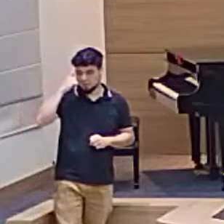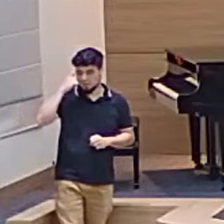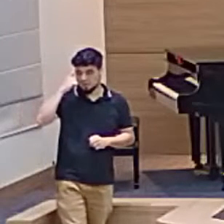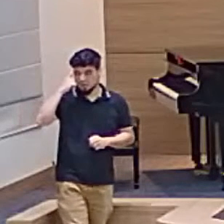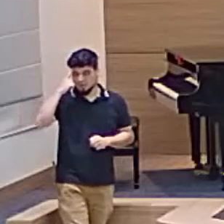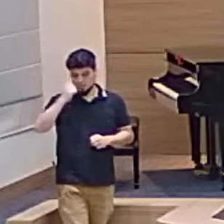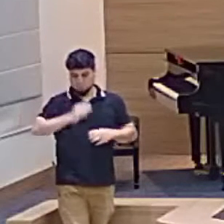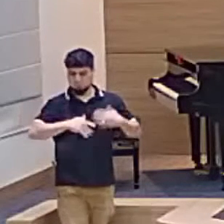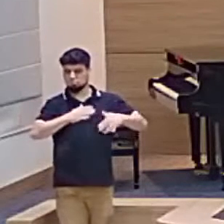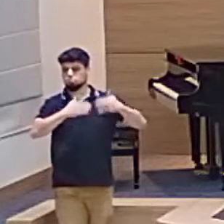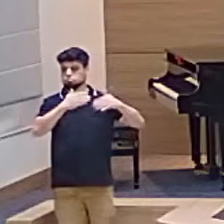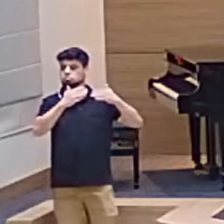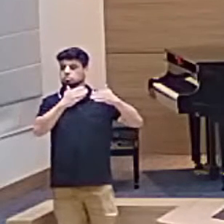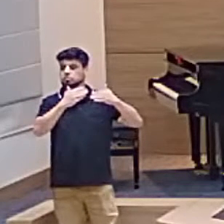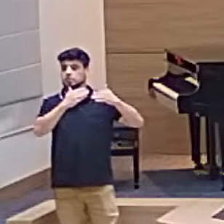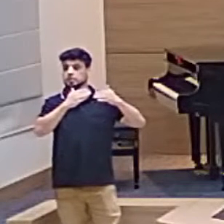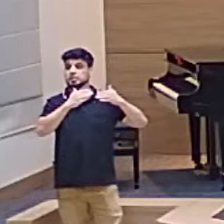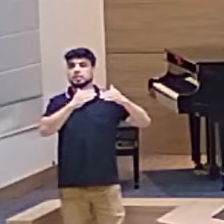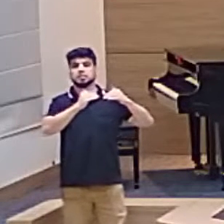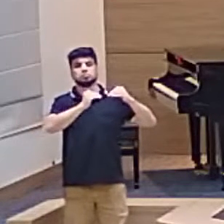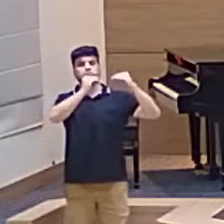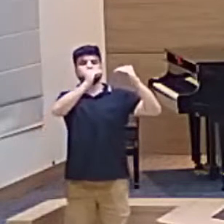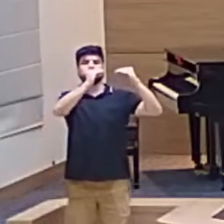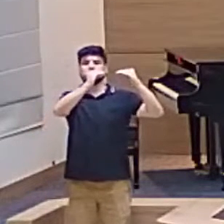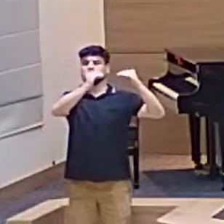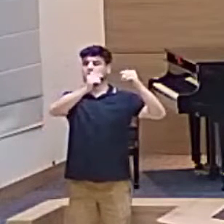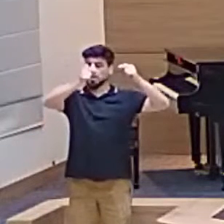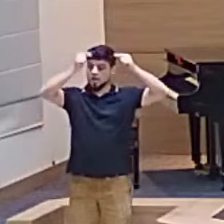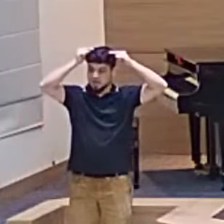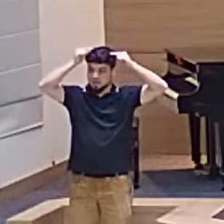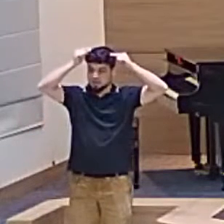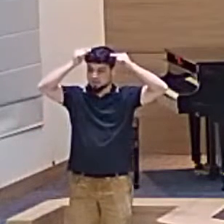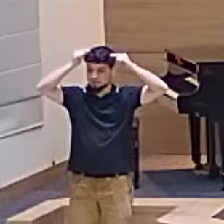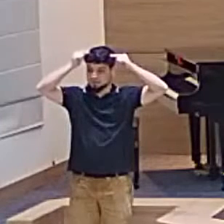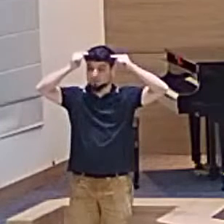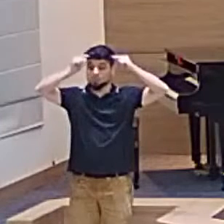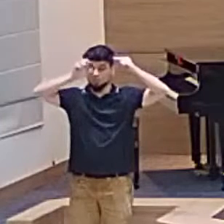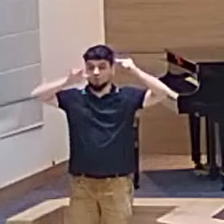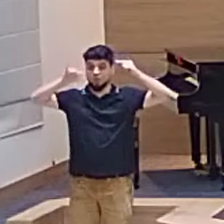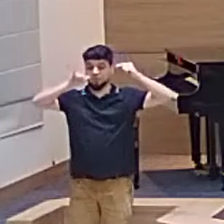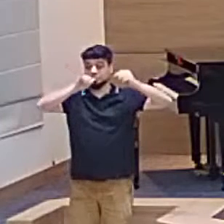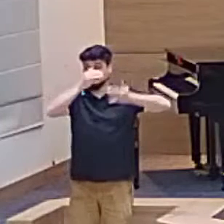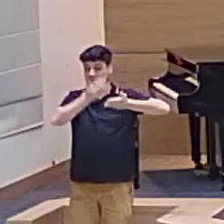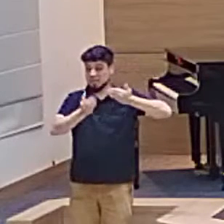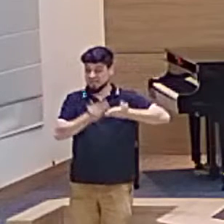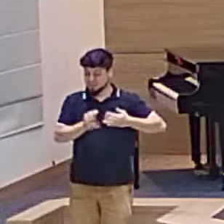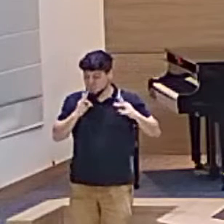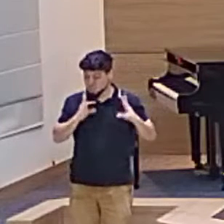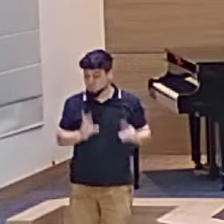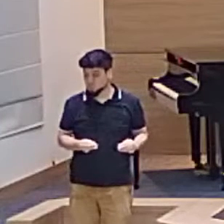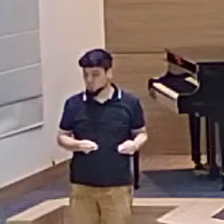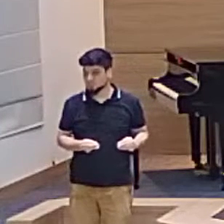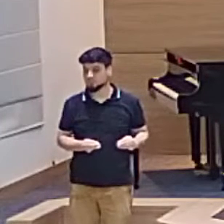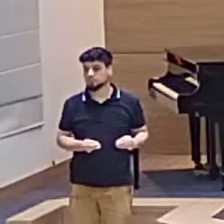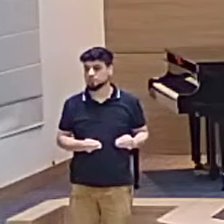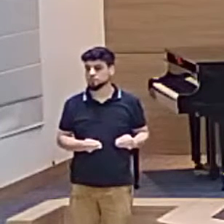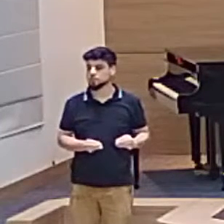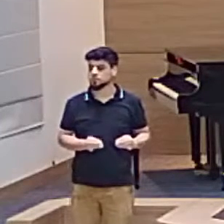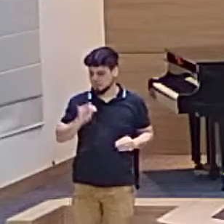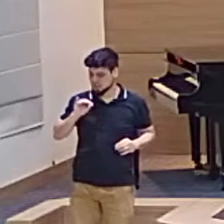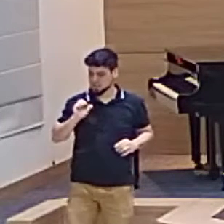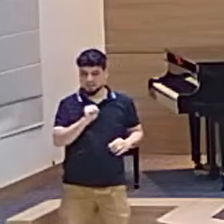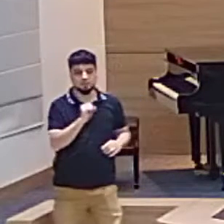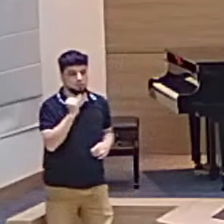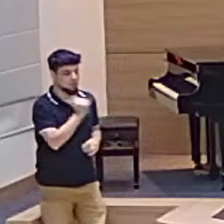você tem e olha o que o profeta Isaías tá dizendo para esse Rei e sabe o que que ele fala na seguida